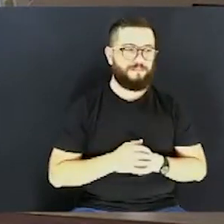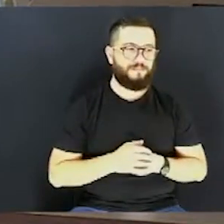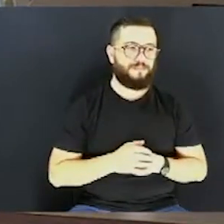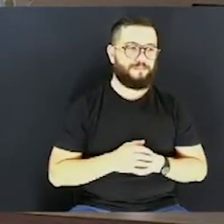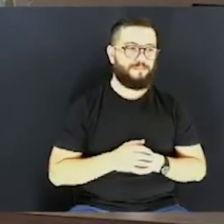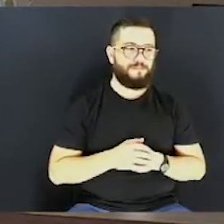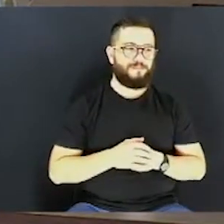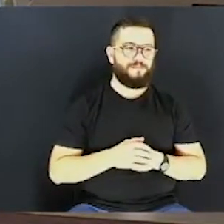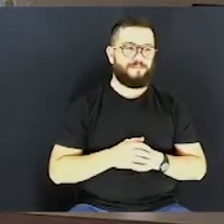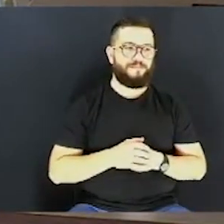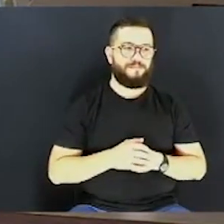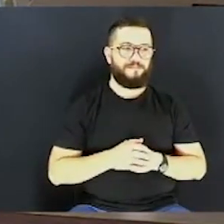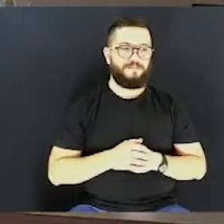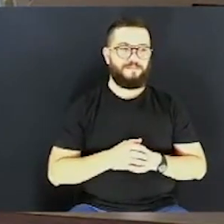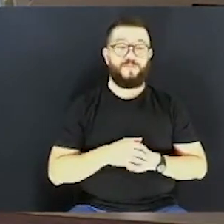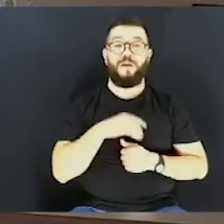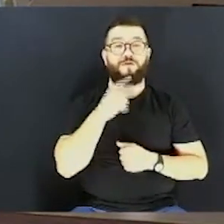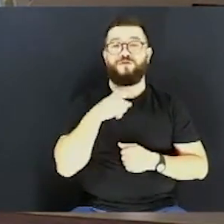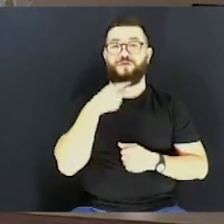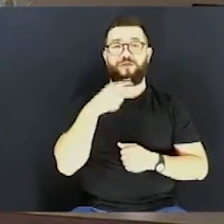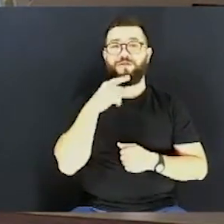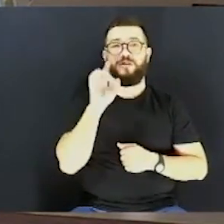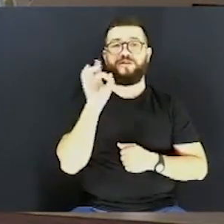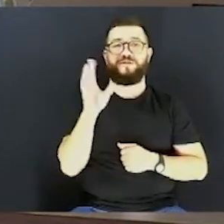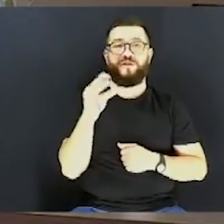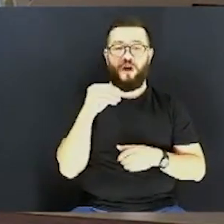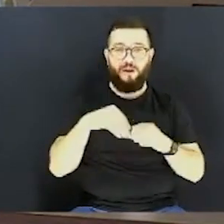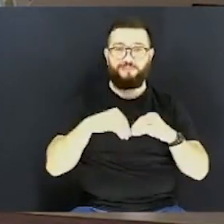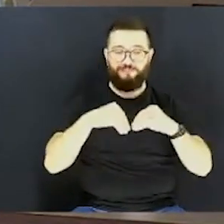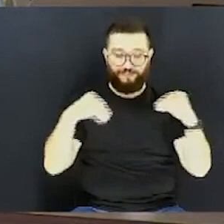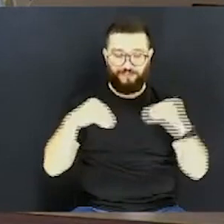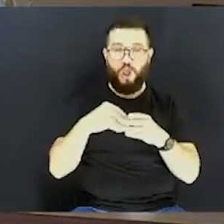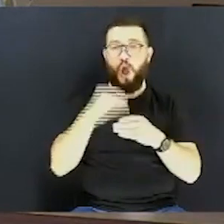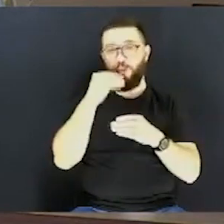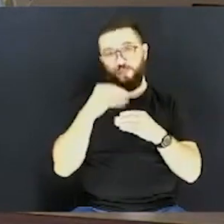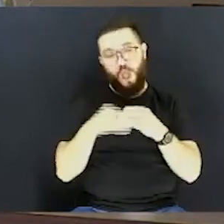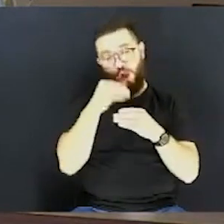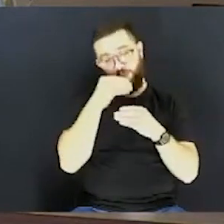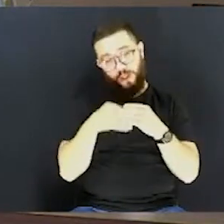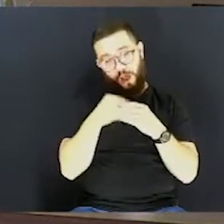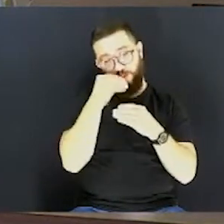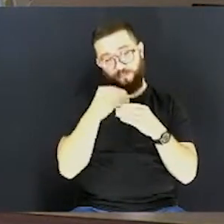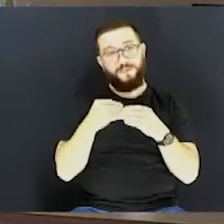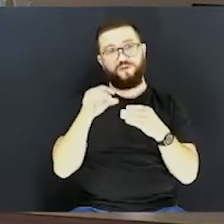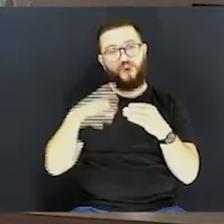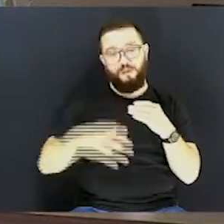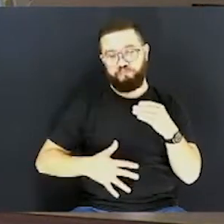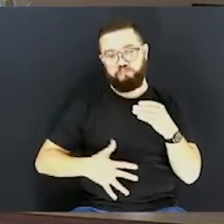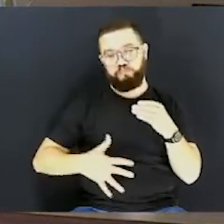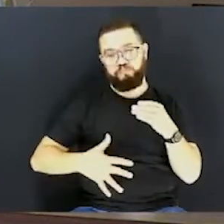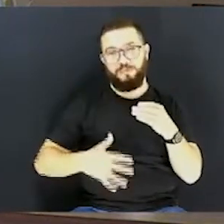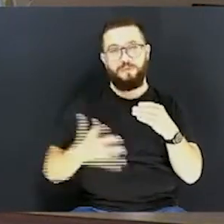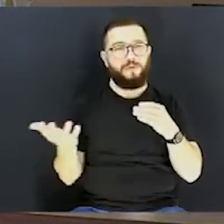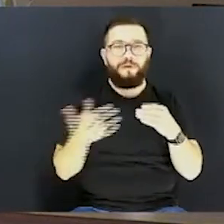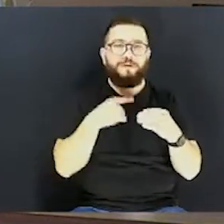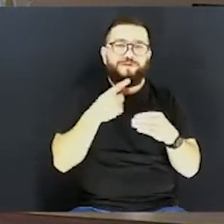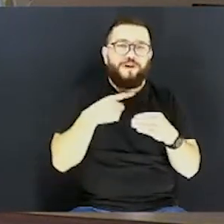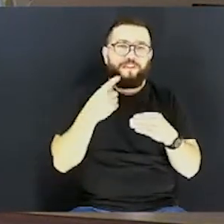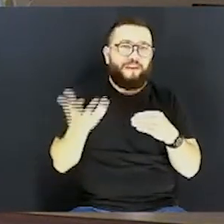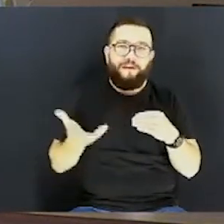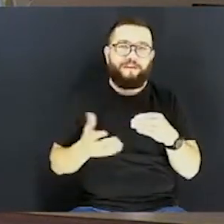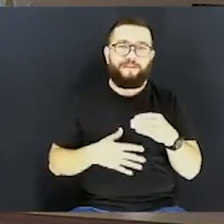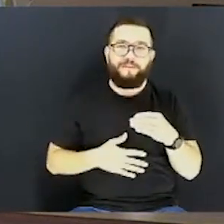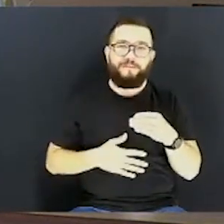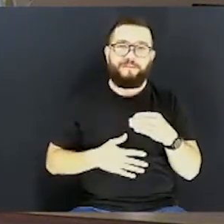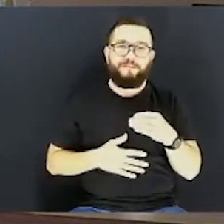lá na frente. Não adianta nada ficar só comendo salgadinho, ficar só comendo qualquer coisa para encher a barriga. A gente está falando de alimentação com